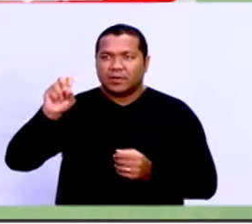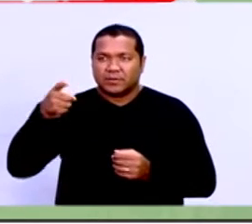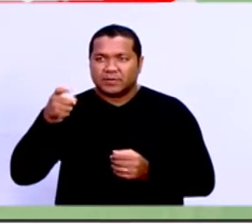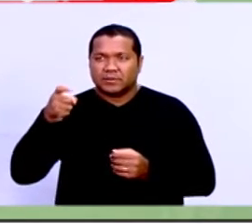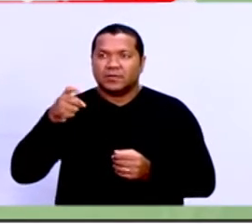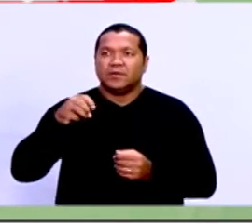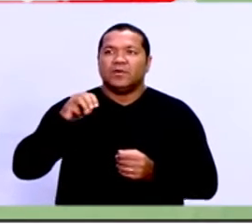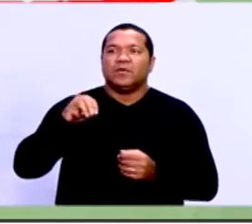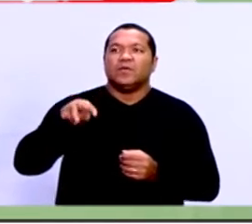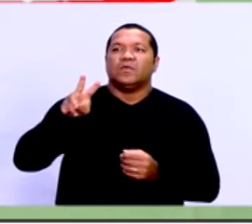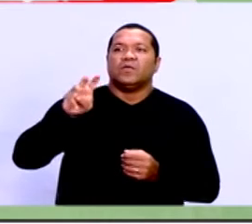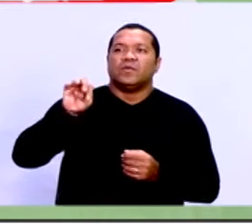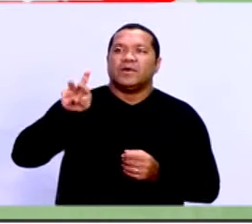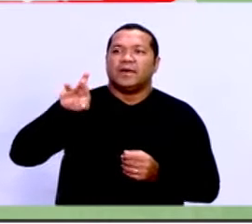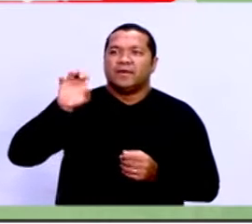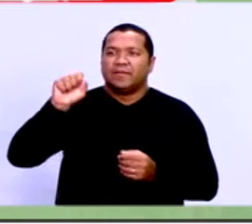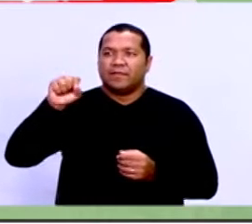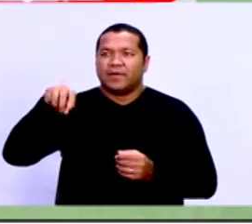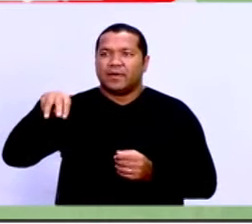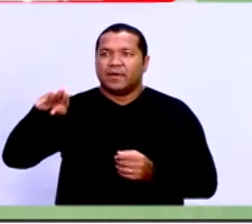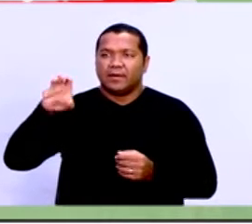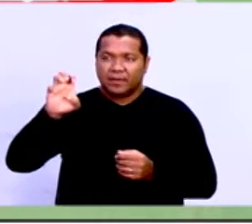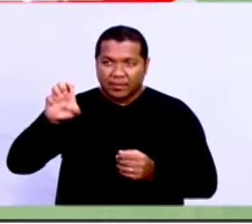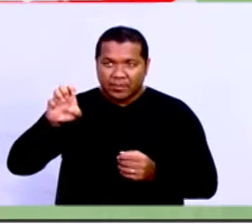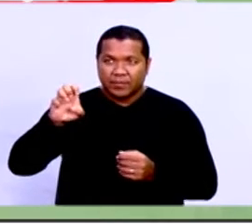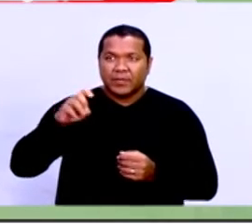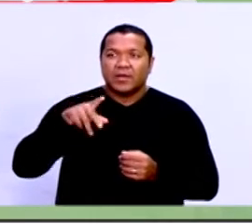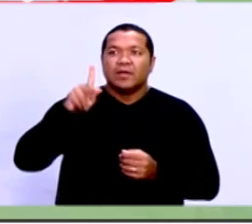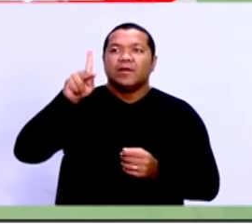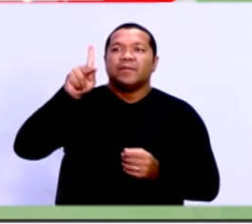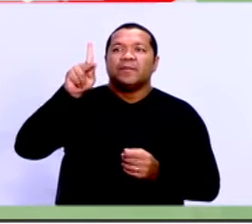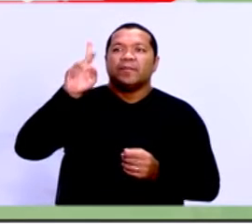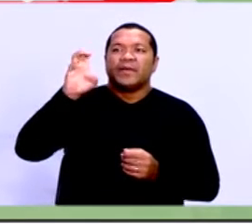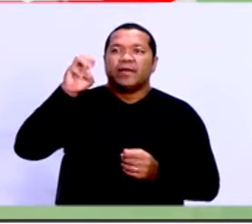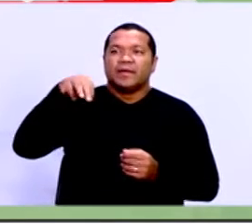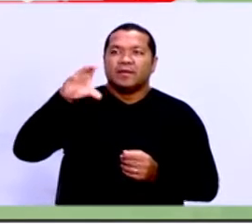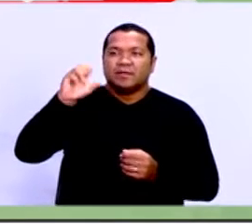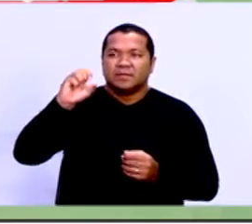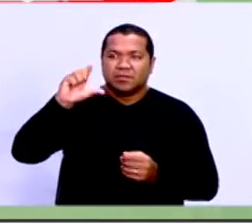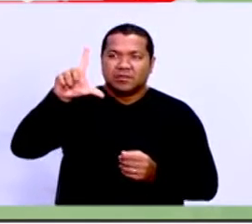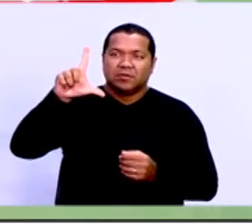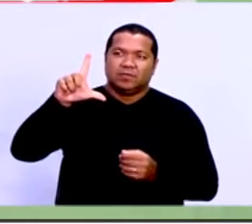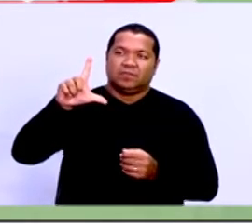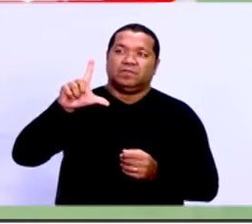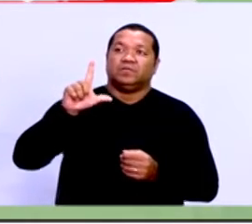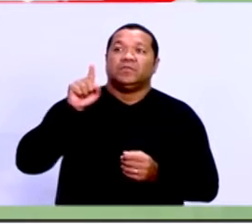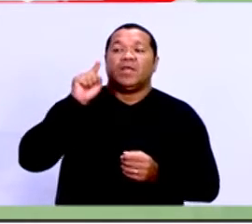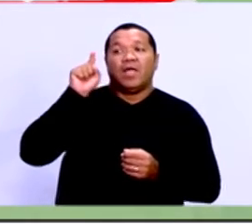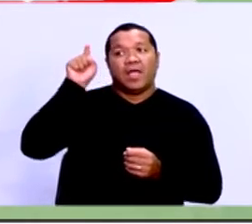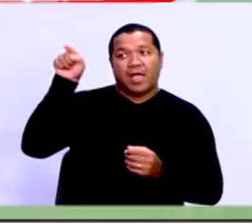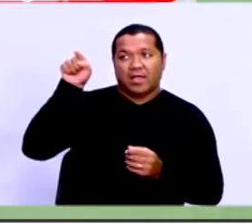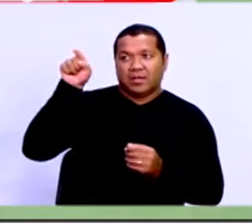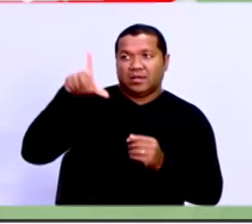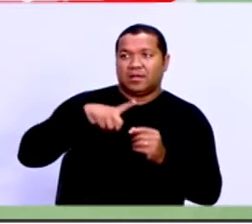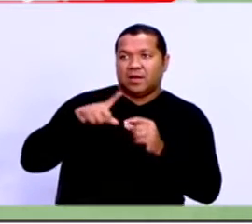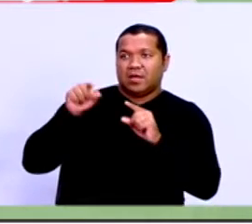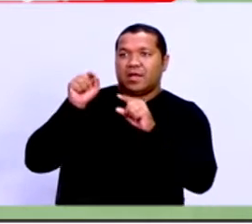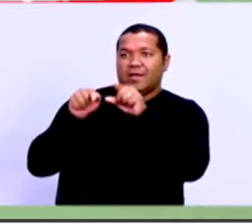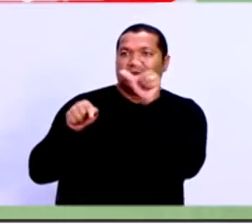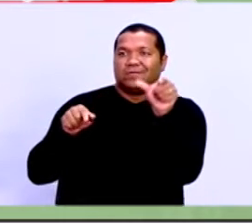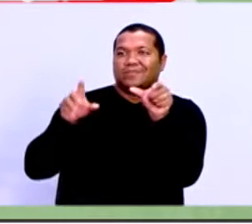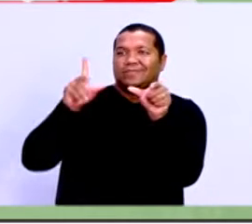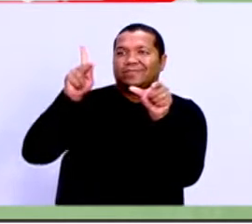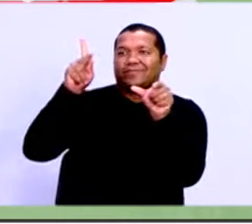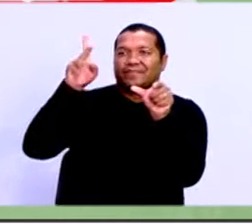essa telinha aqui é do penso também é um sistema um aplicativo bem leve baixar é